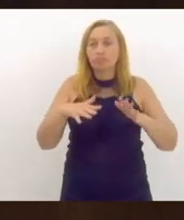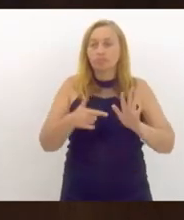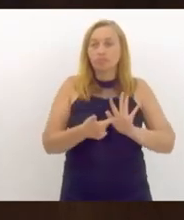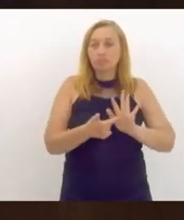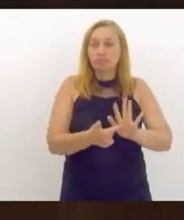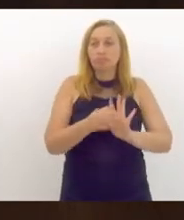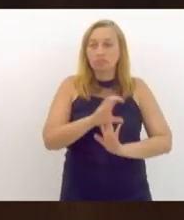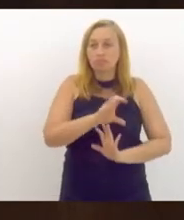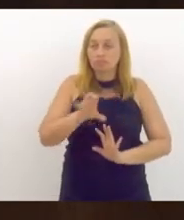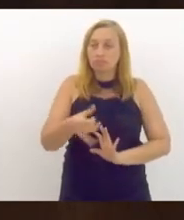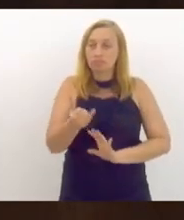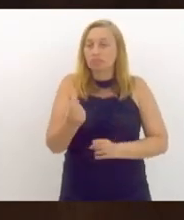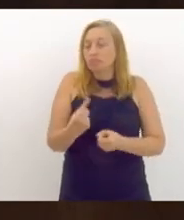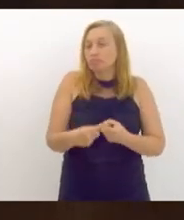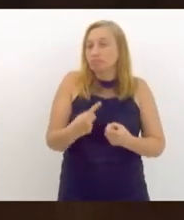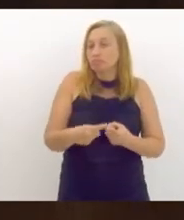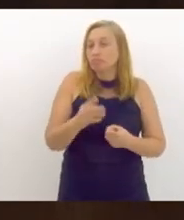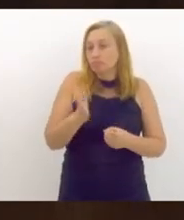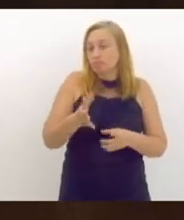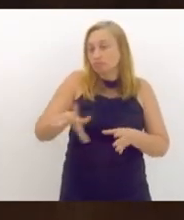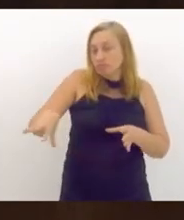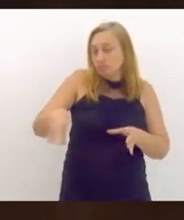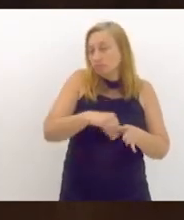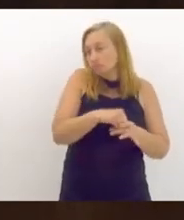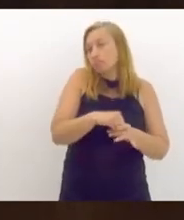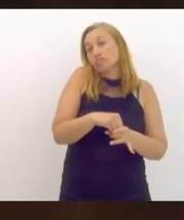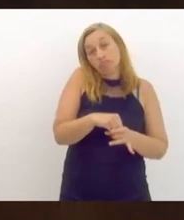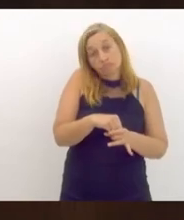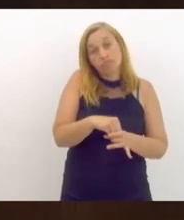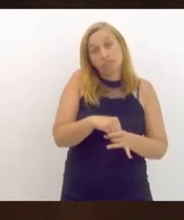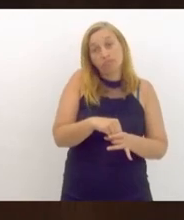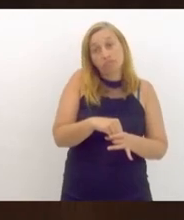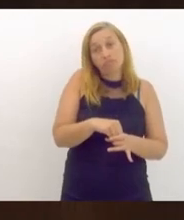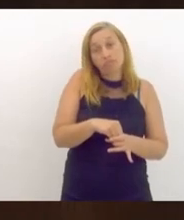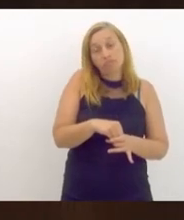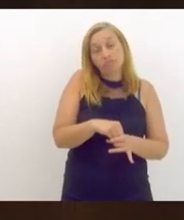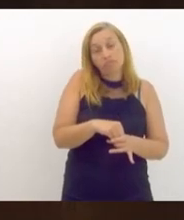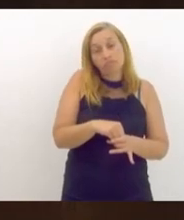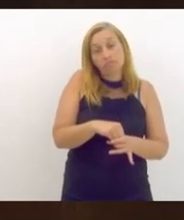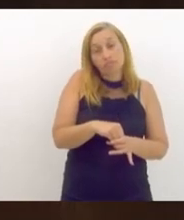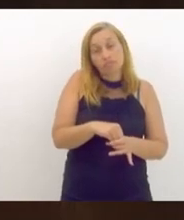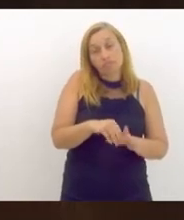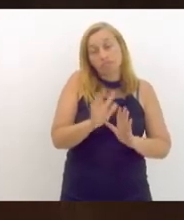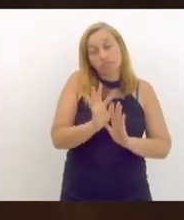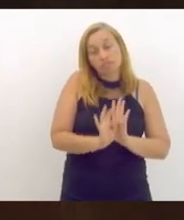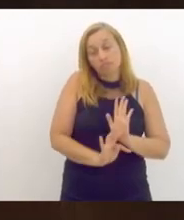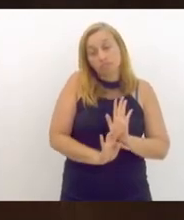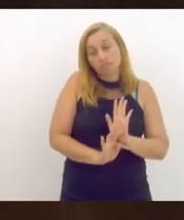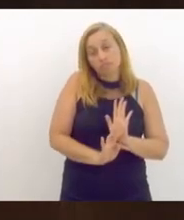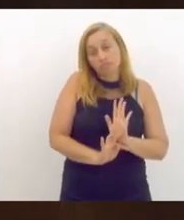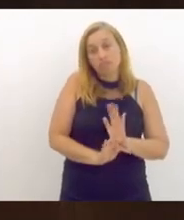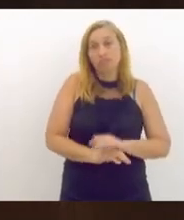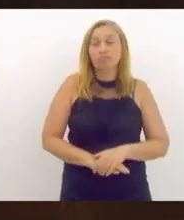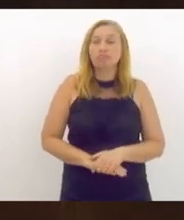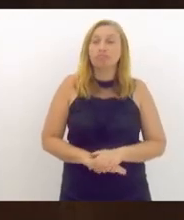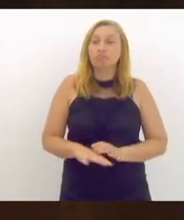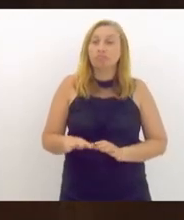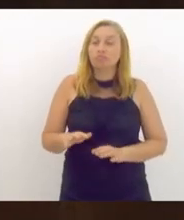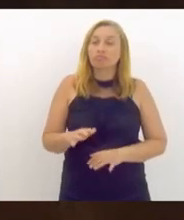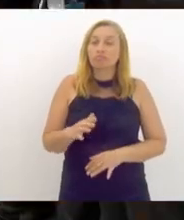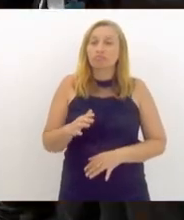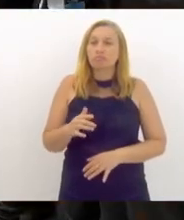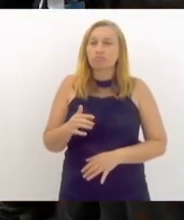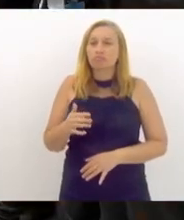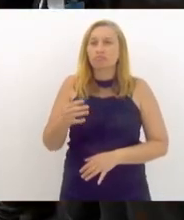da CCJ, porque já está, nesse caso específico, em segunda, está incorporada ao texto, no primeiro não. Mas, salvo o melhor engano,